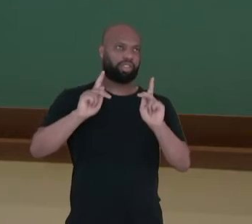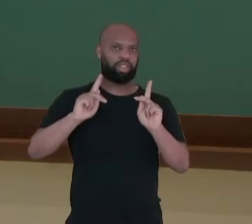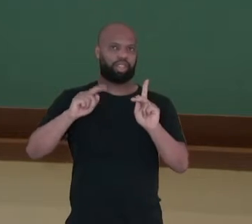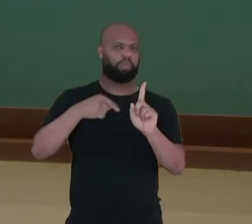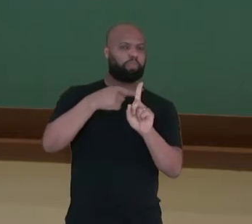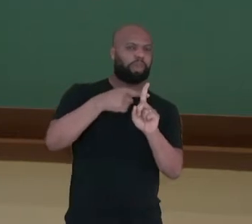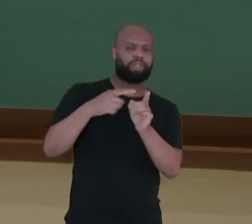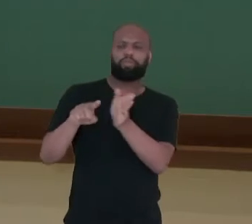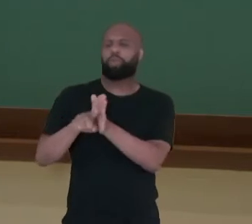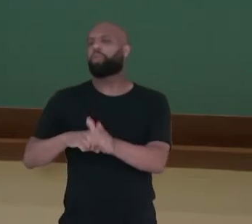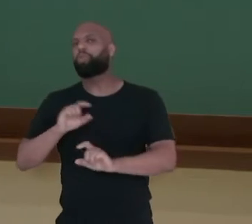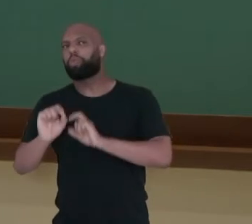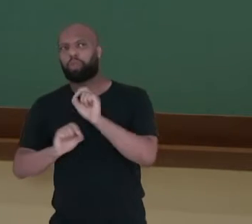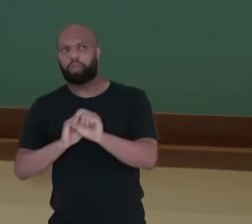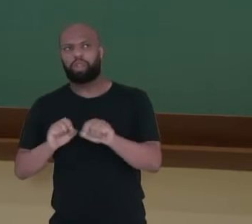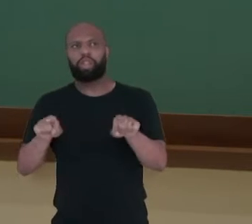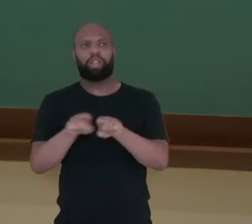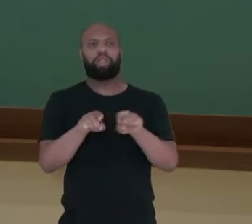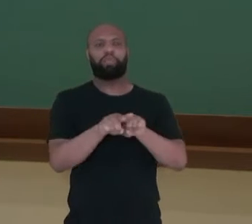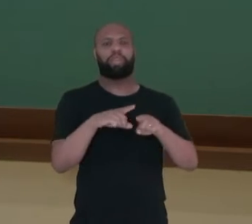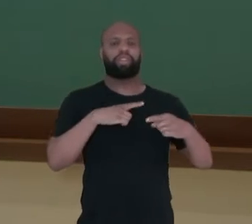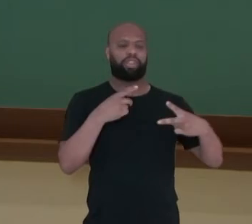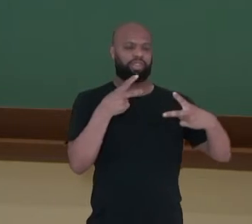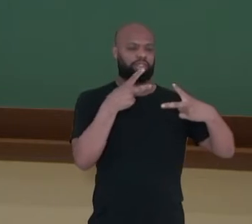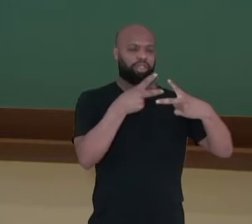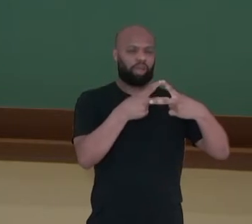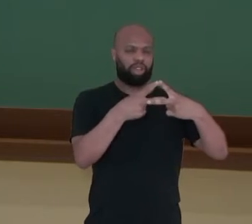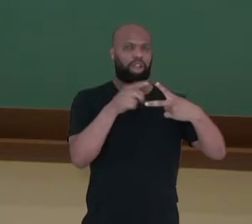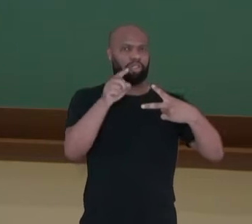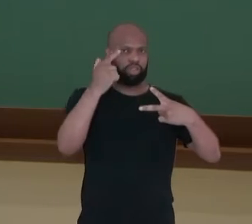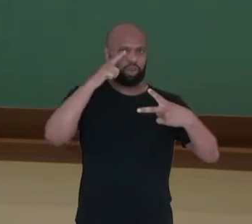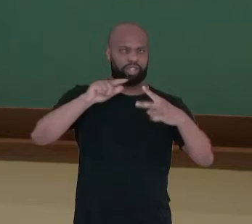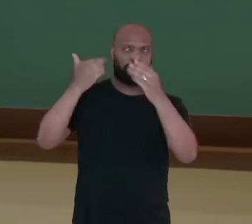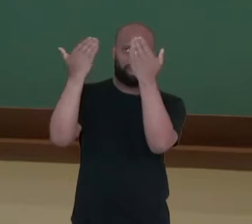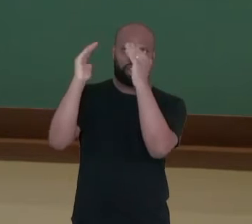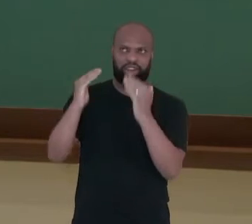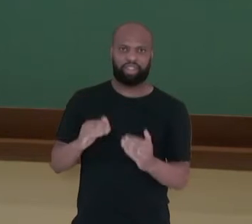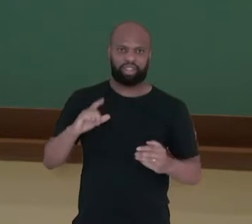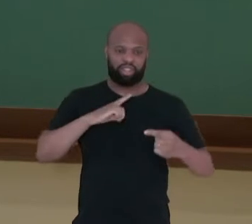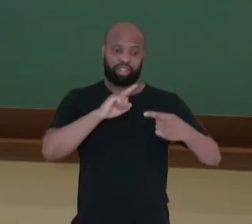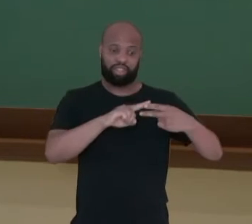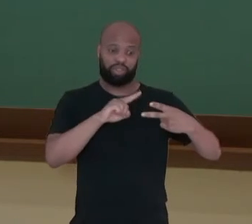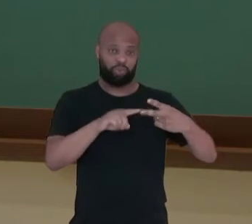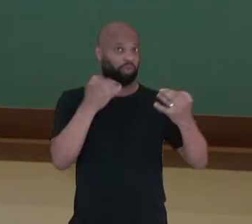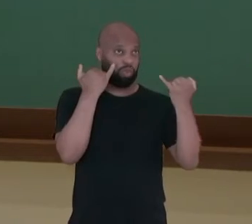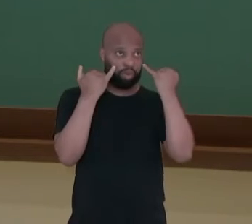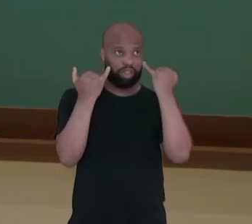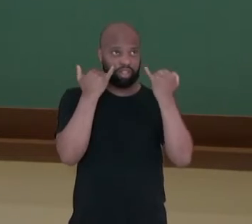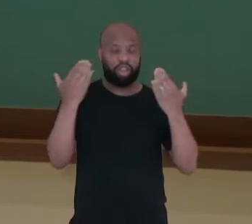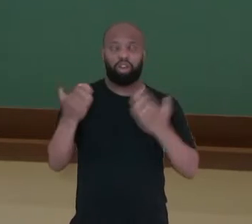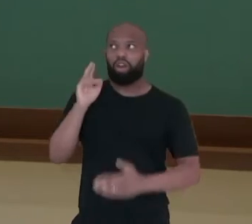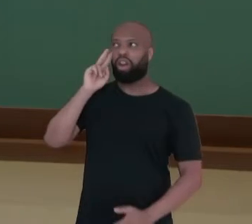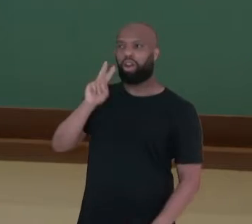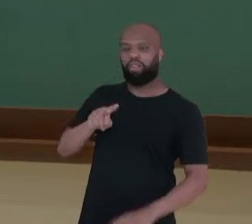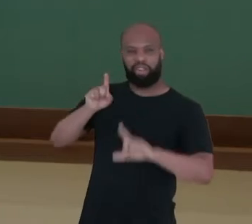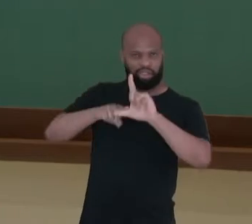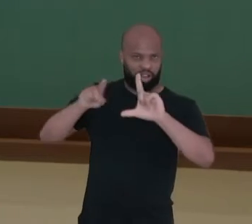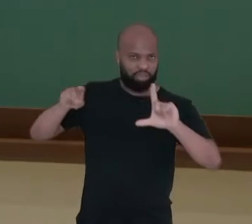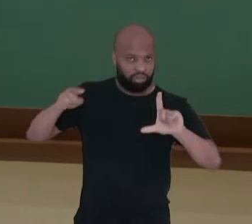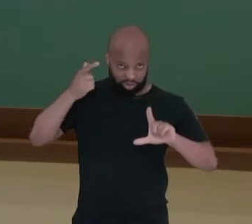negativo, e do delta. Consegue fazer essa análise dessas duas informações só de olhar o